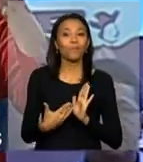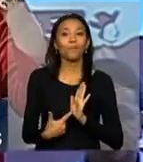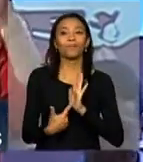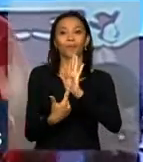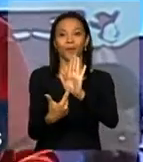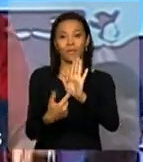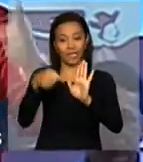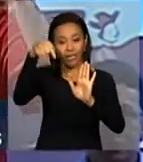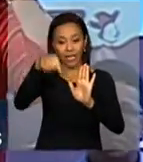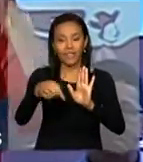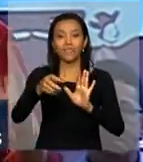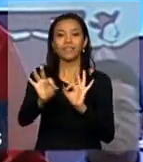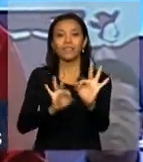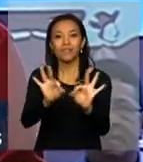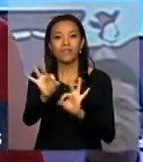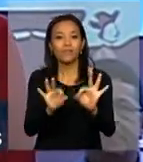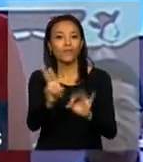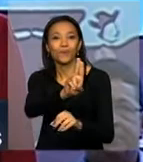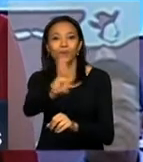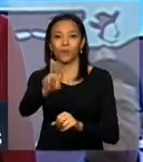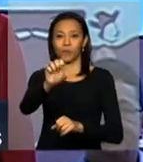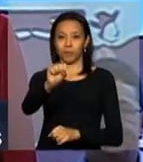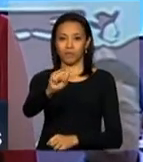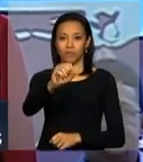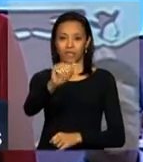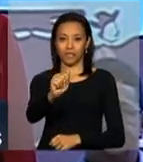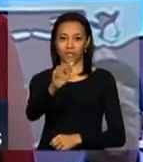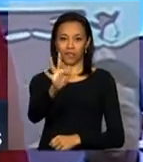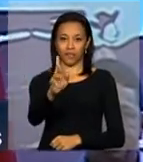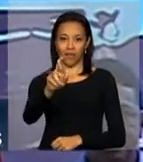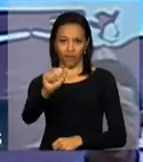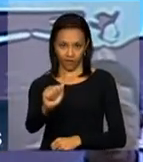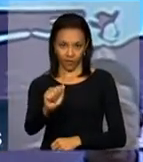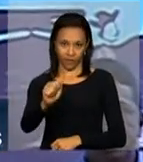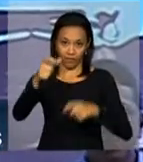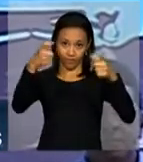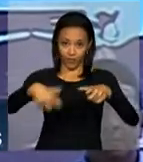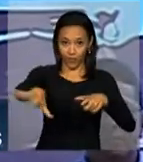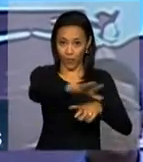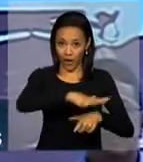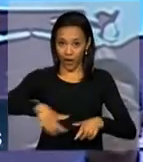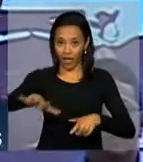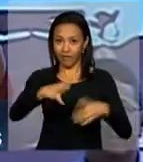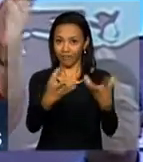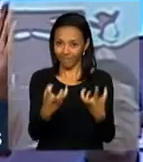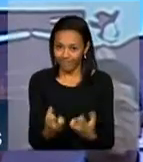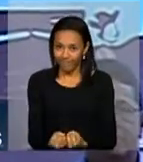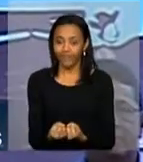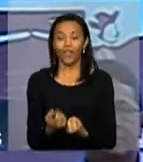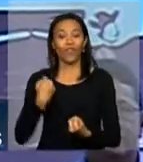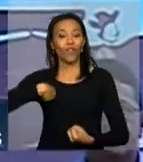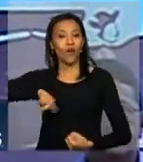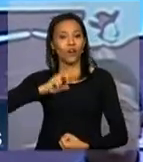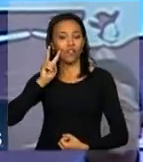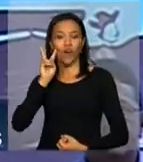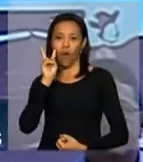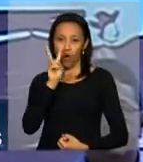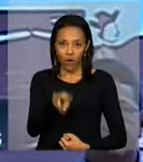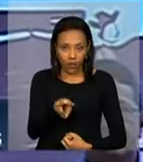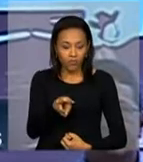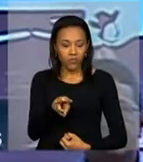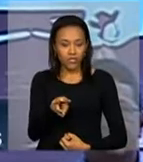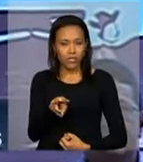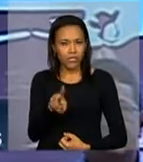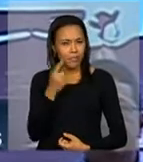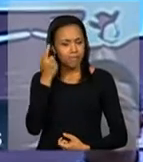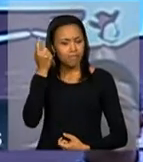apresentando esse plano safra do semiárido. Nós olhamos e vimos que era